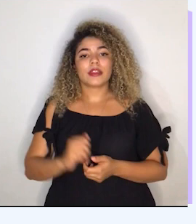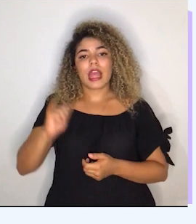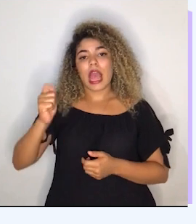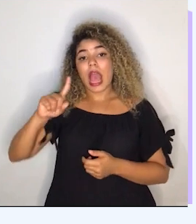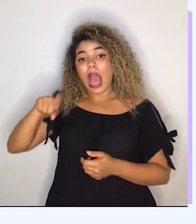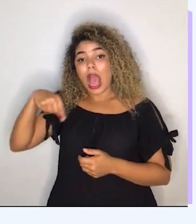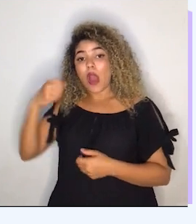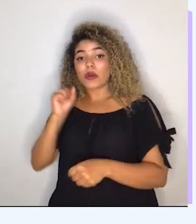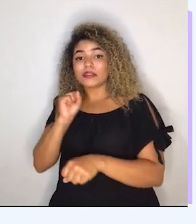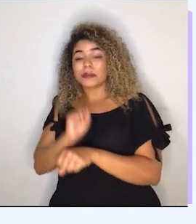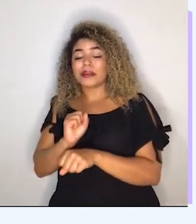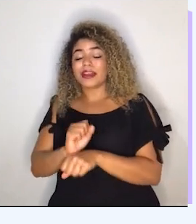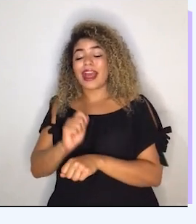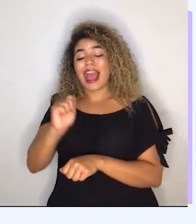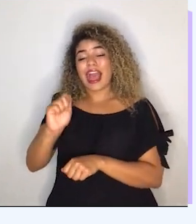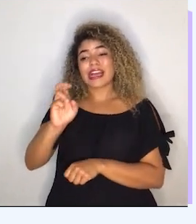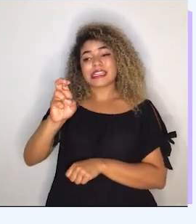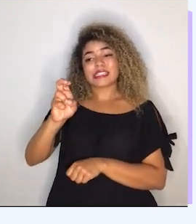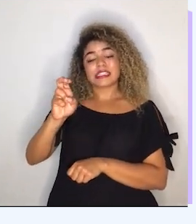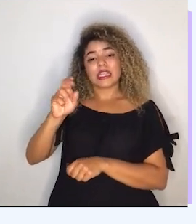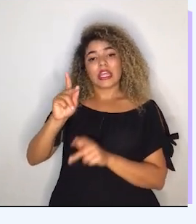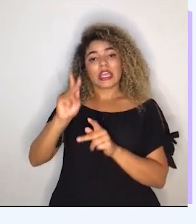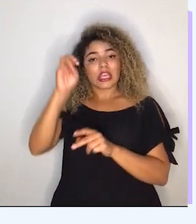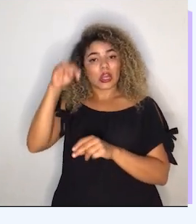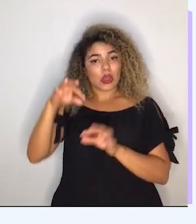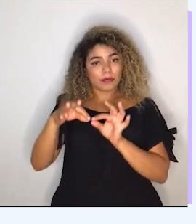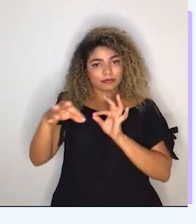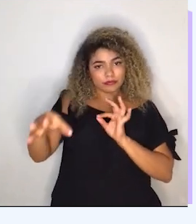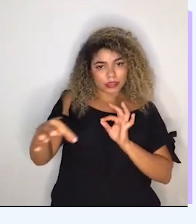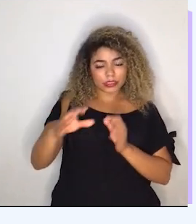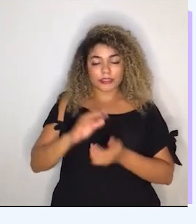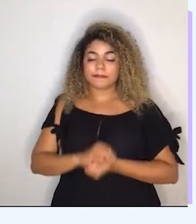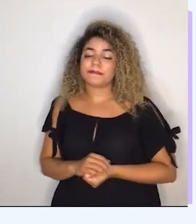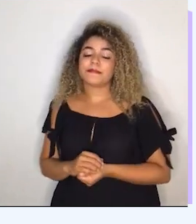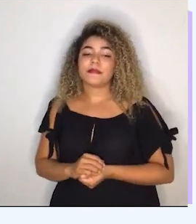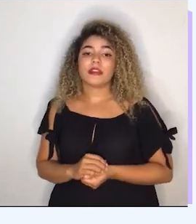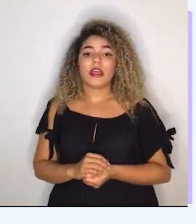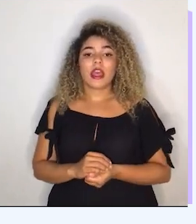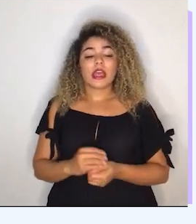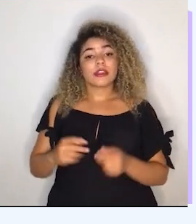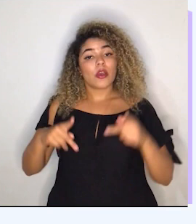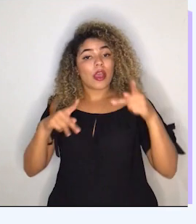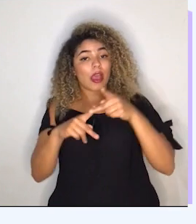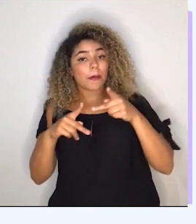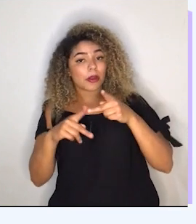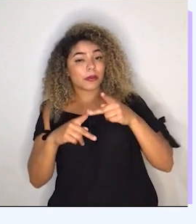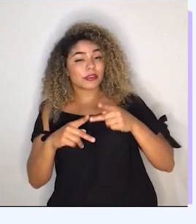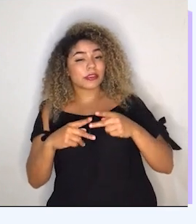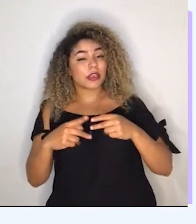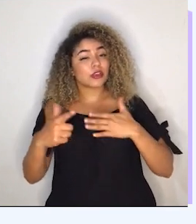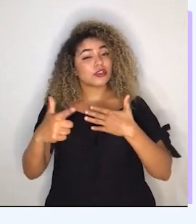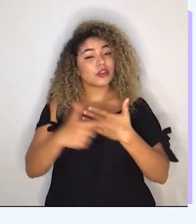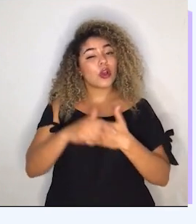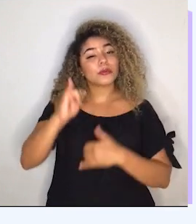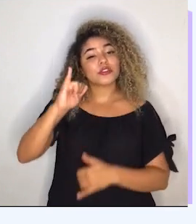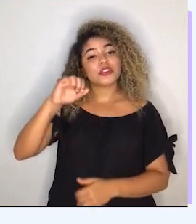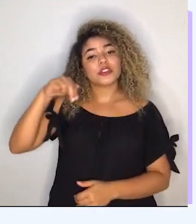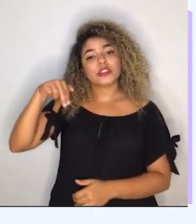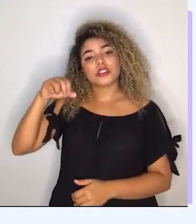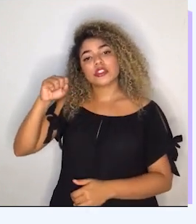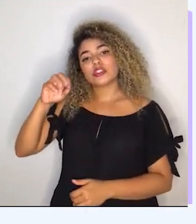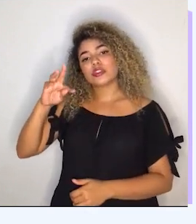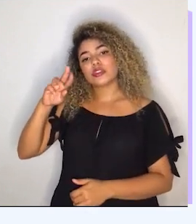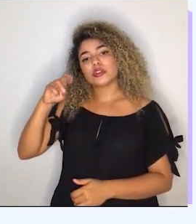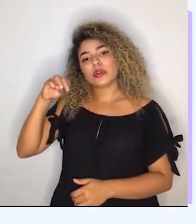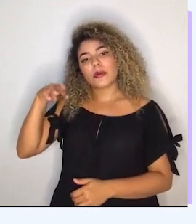próxima parada fica a 5 km daqui. Diz que, na questão, diz que é uma preposição de instrumento. Na letra